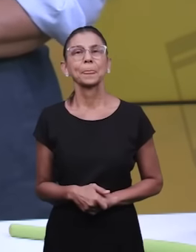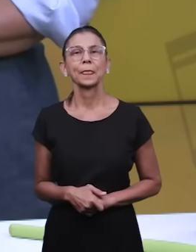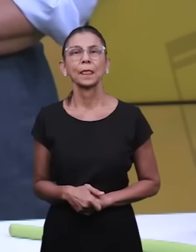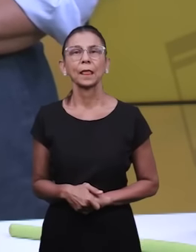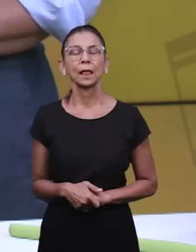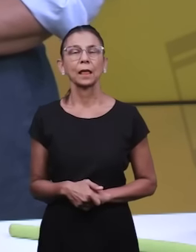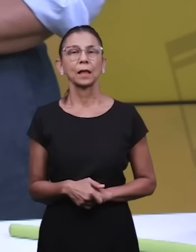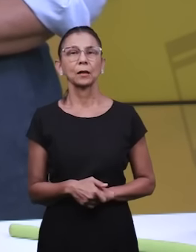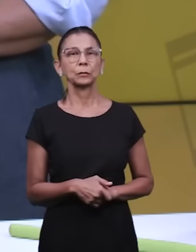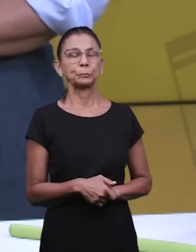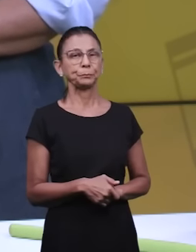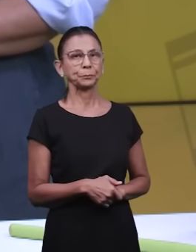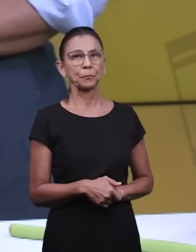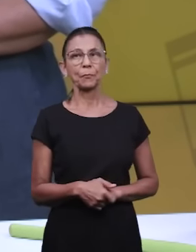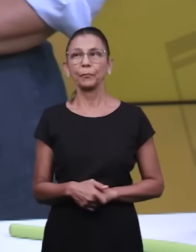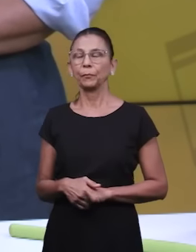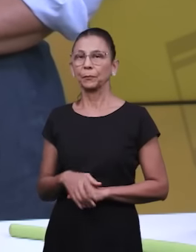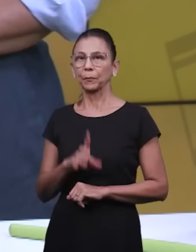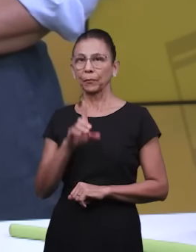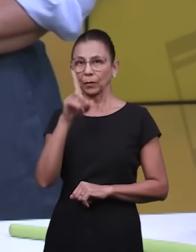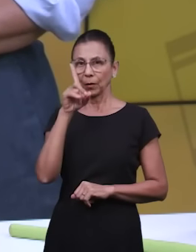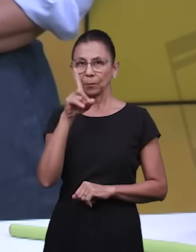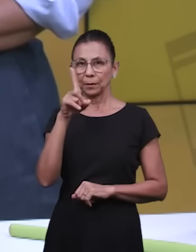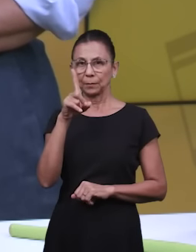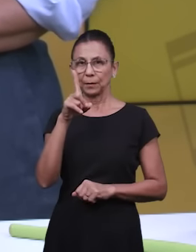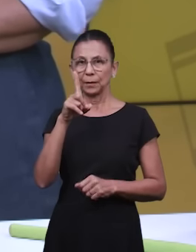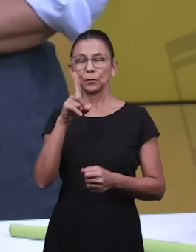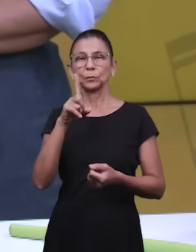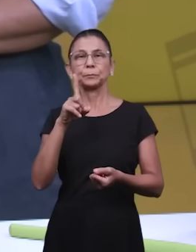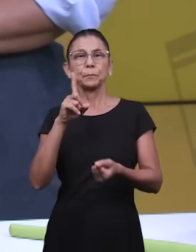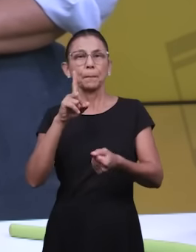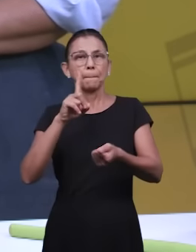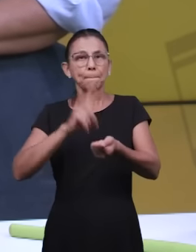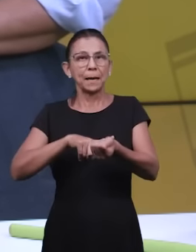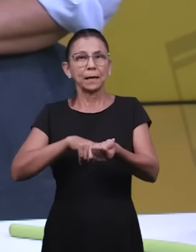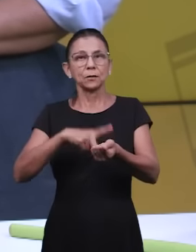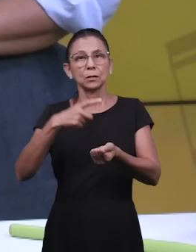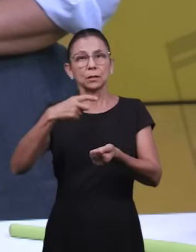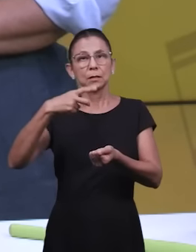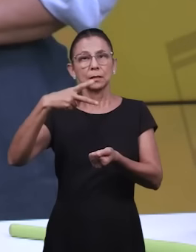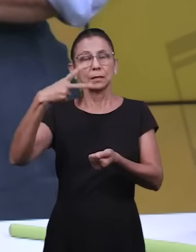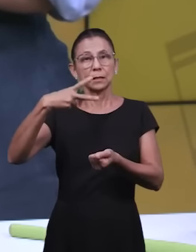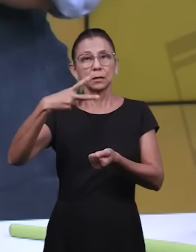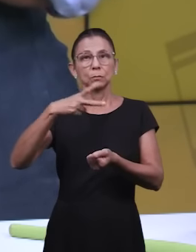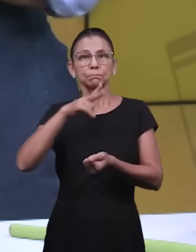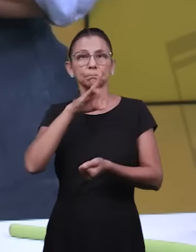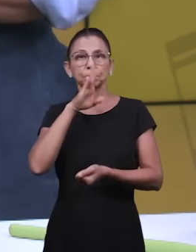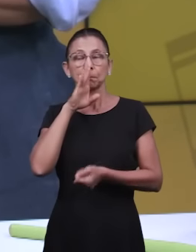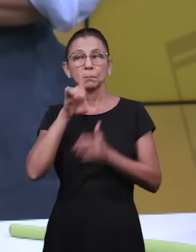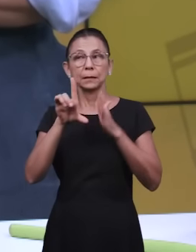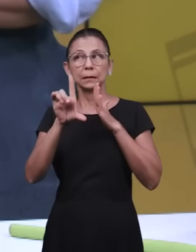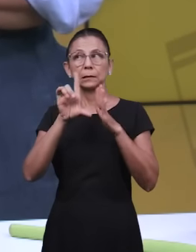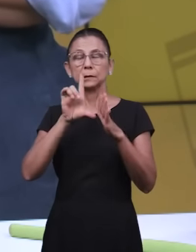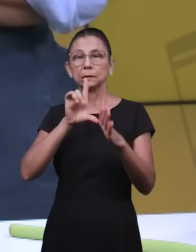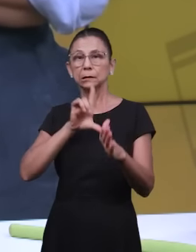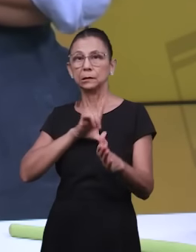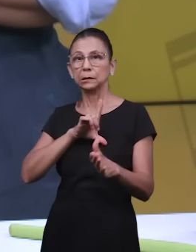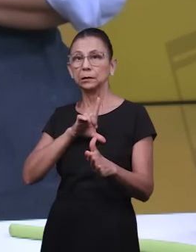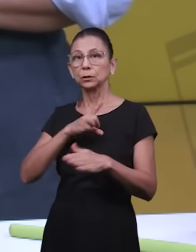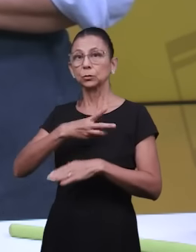vai ficar. Vamos bater no primeiro tempo. O segundo tempo tem um silêncio, mas antes da